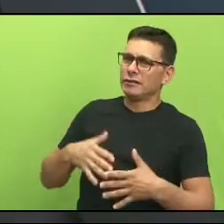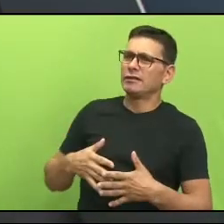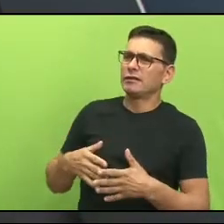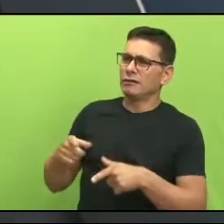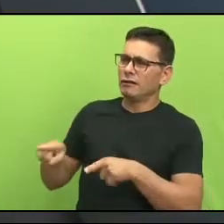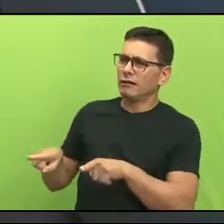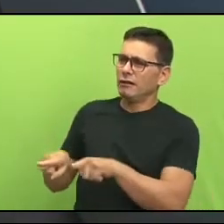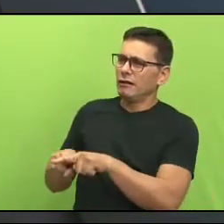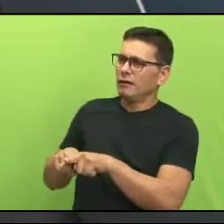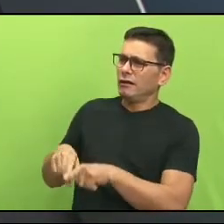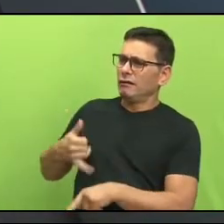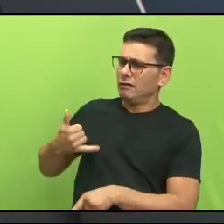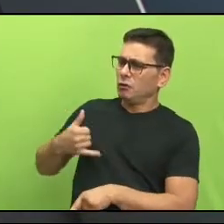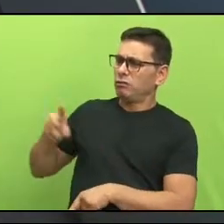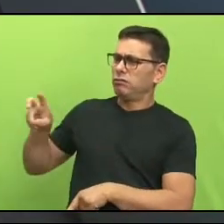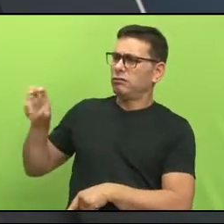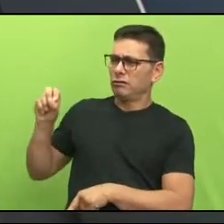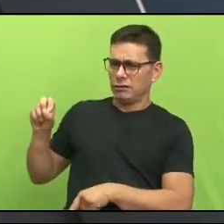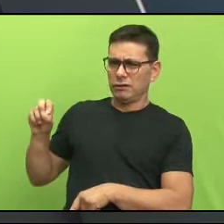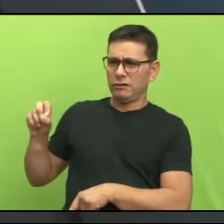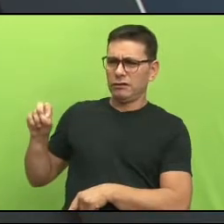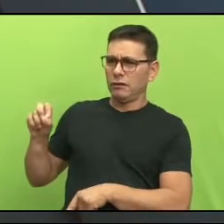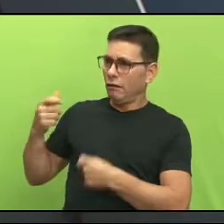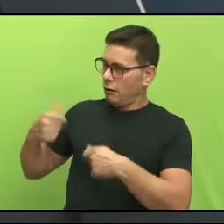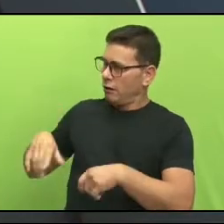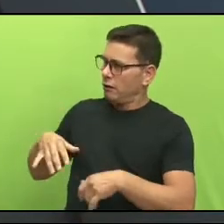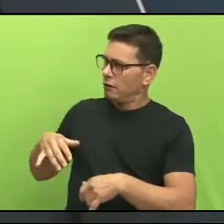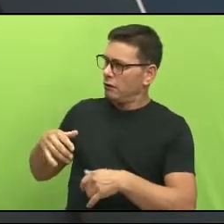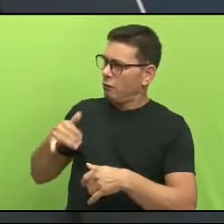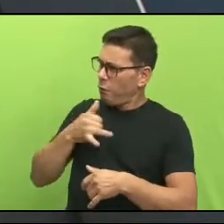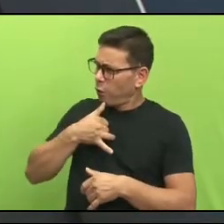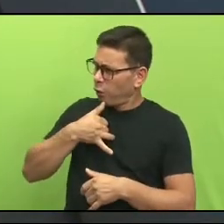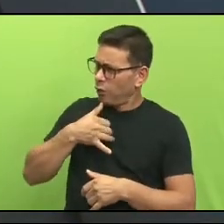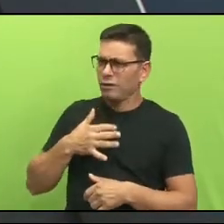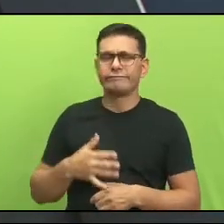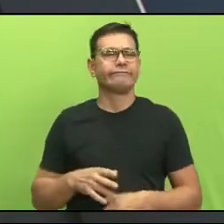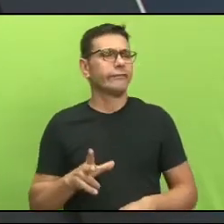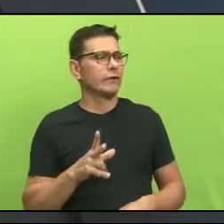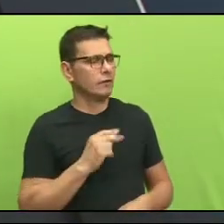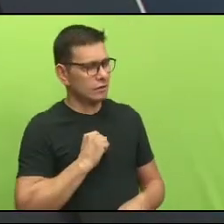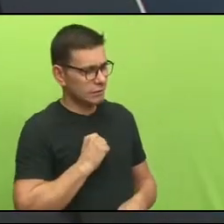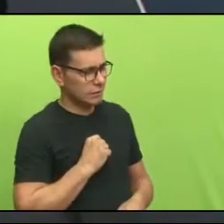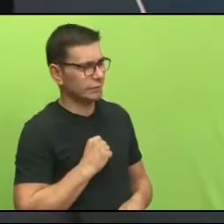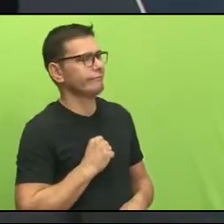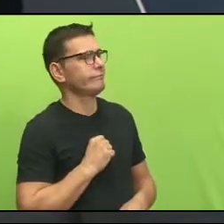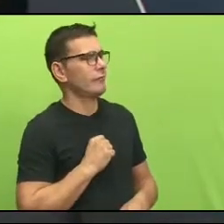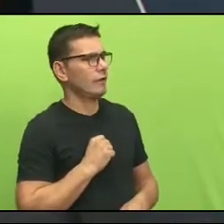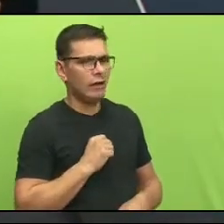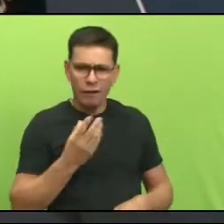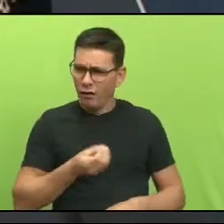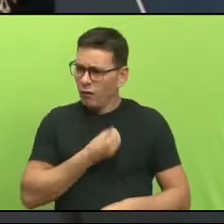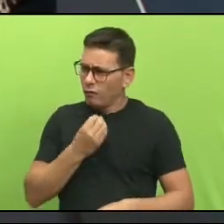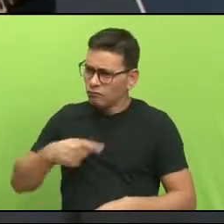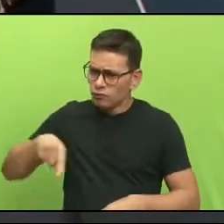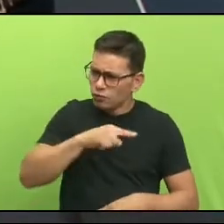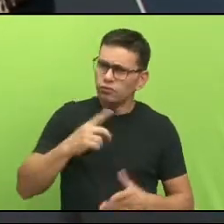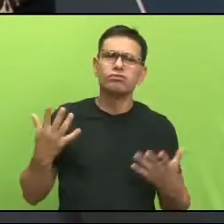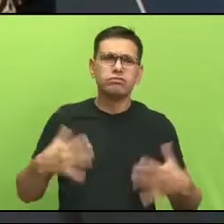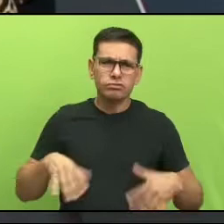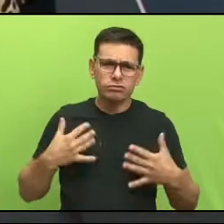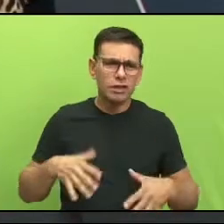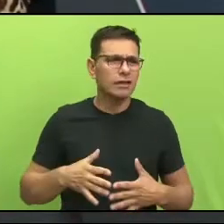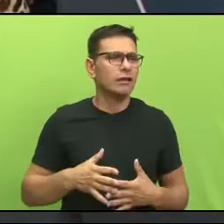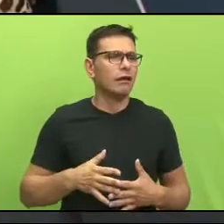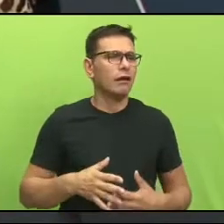com 50, 60 anos e ainda são infelizes? Existe? Nossa, demais. A vida toda Demais. infeliz? Toda infeliz. A